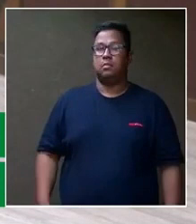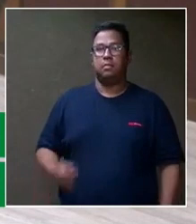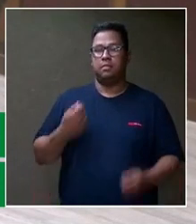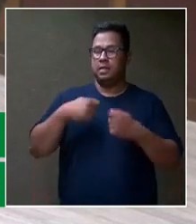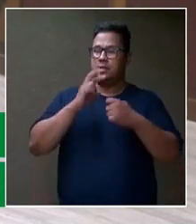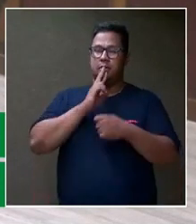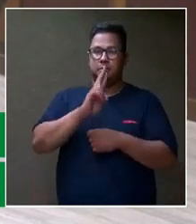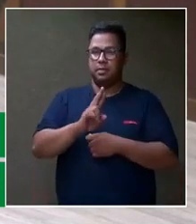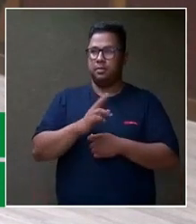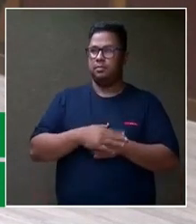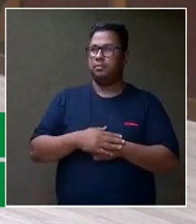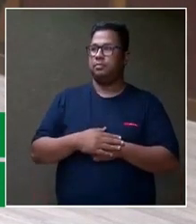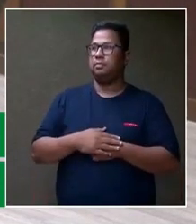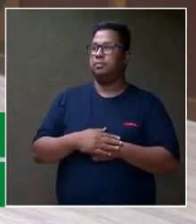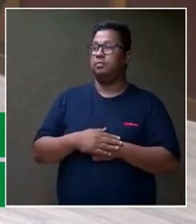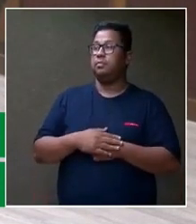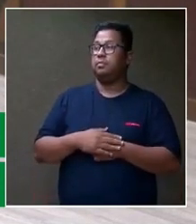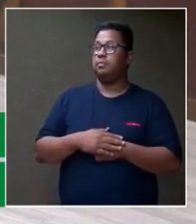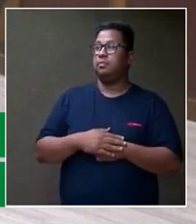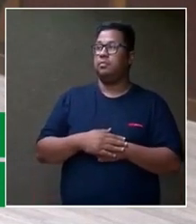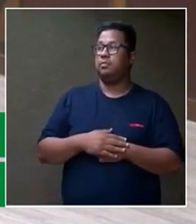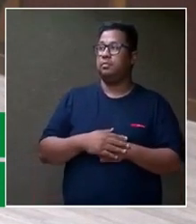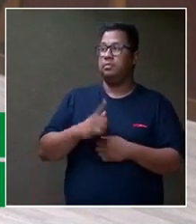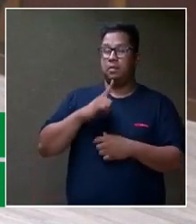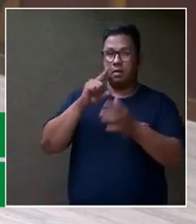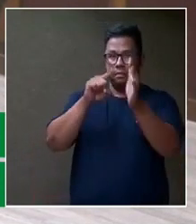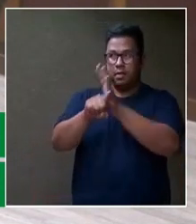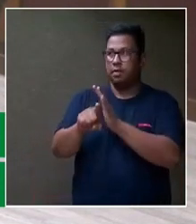mais alguma pergunta? Tenho, excelência.